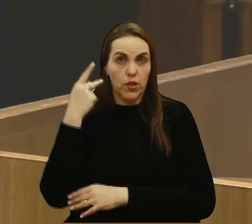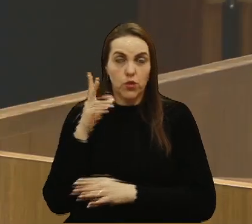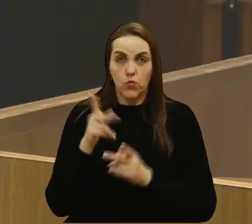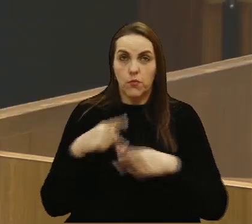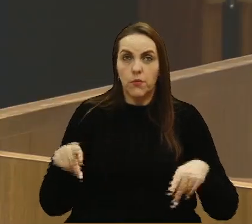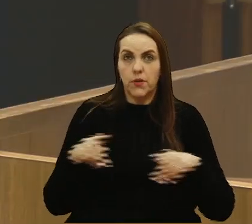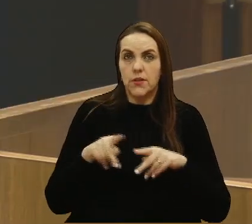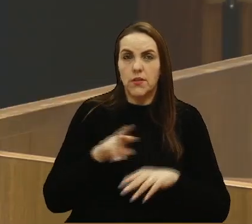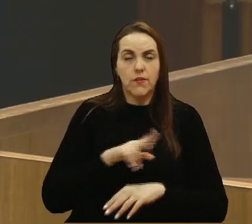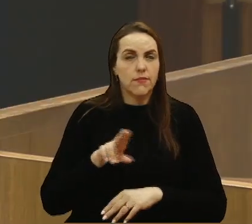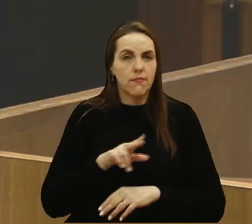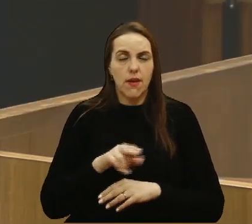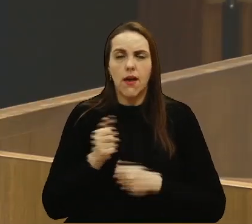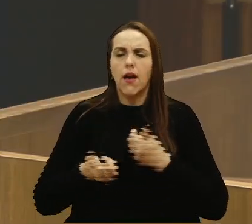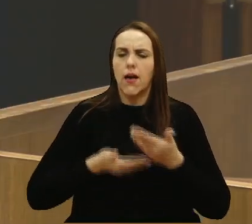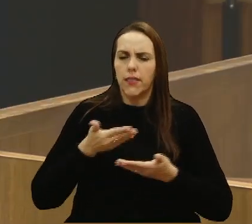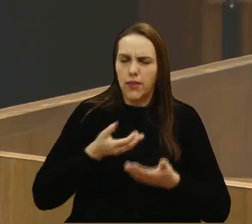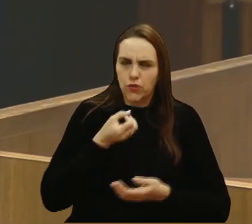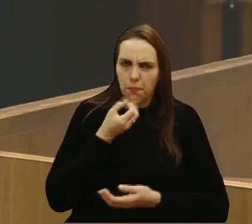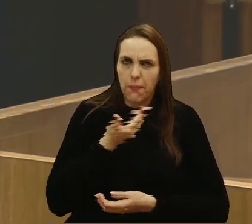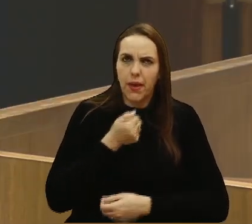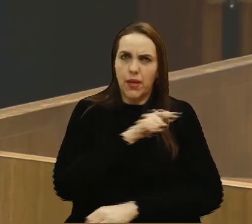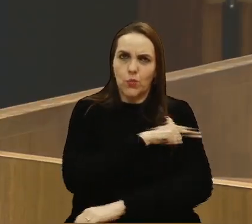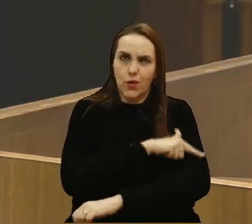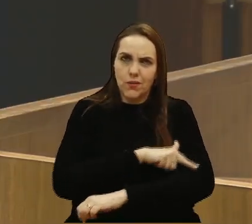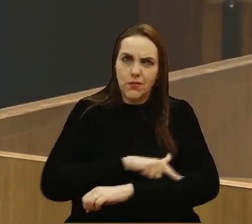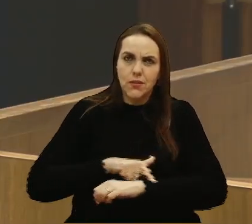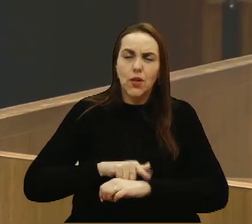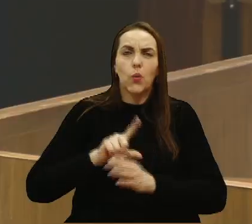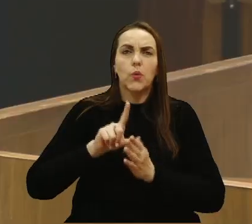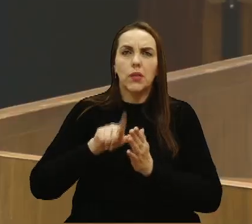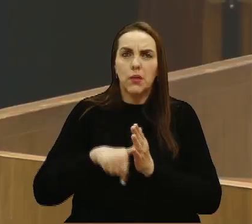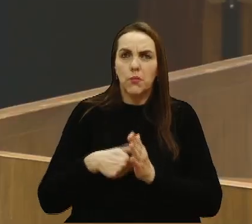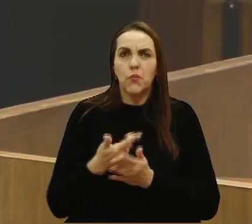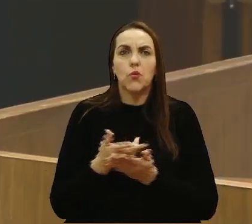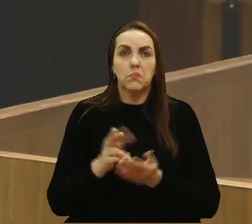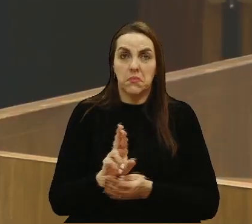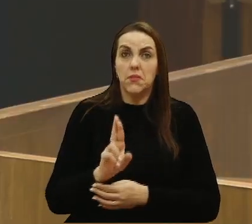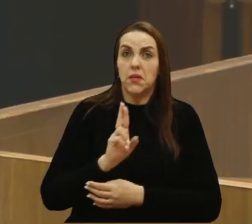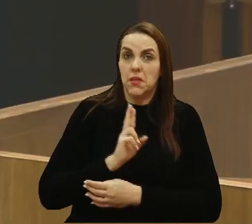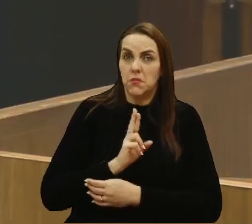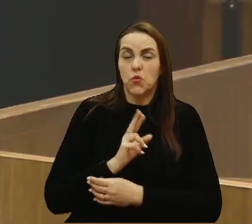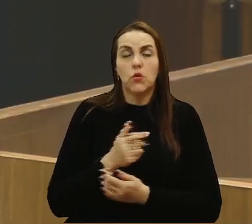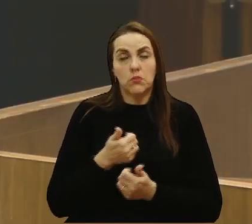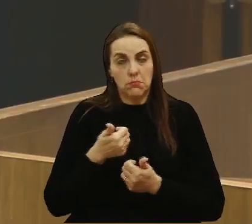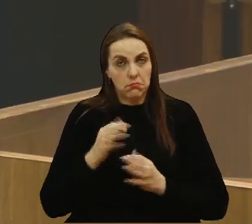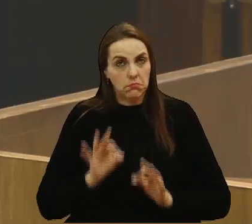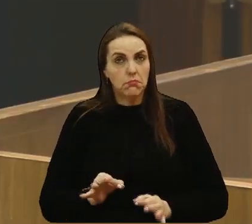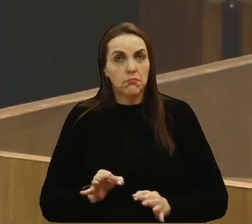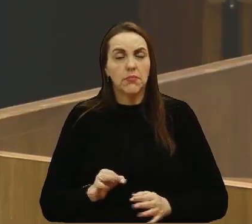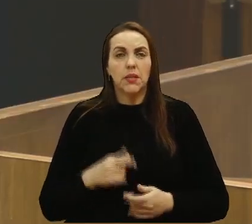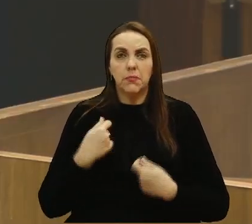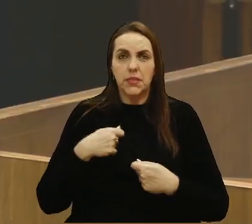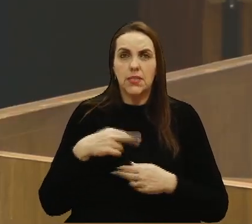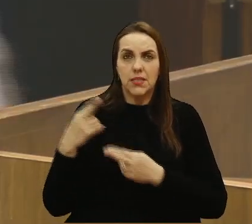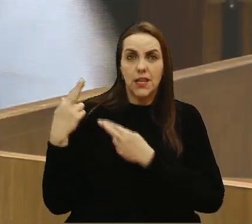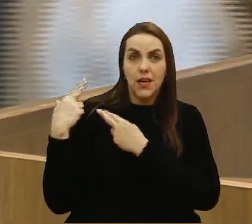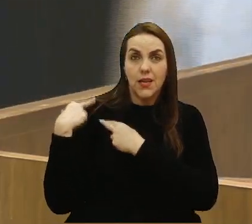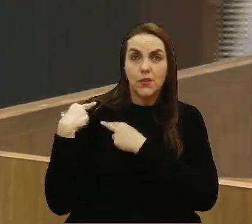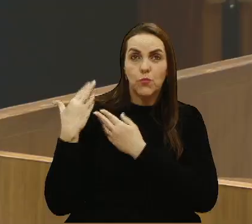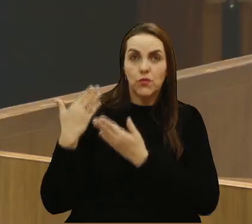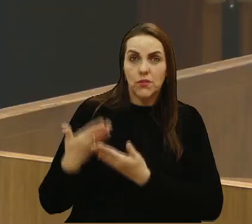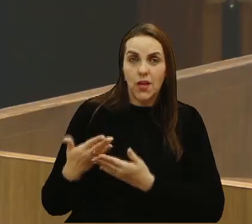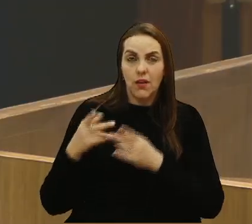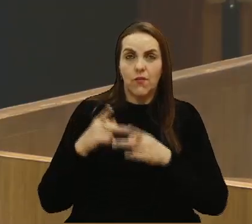que vai lá, te atende bem, é super educada, depois não te dá retorno, ou quando dá o retorno tem que ser eficaz, responsável com